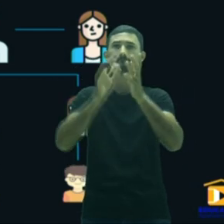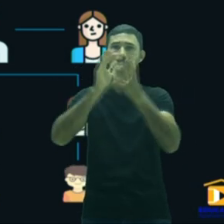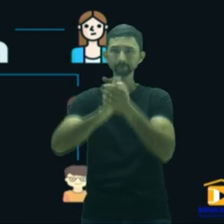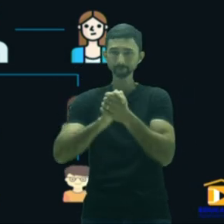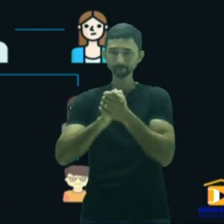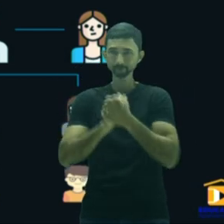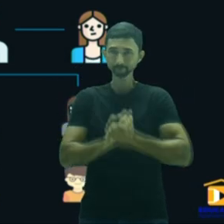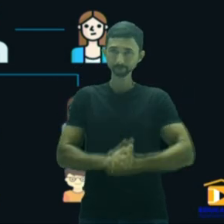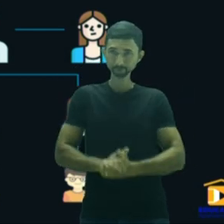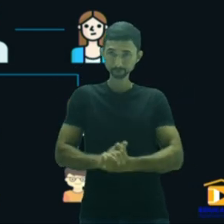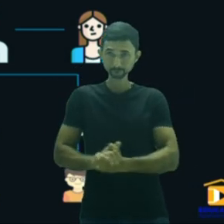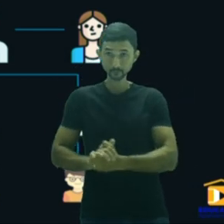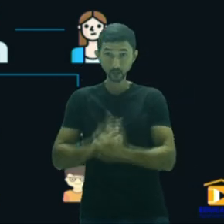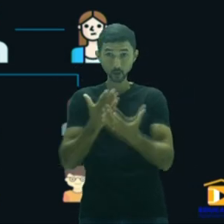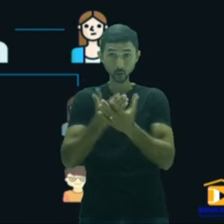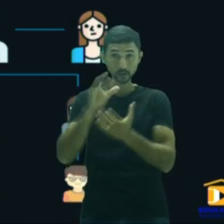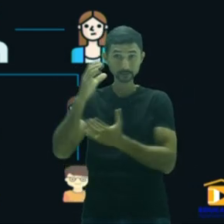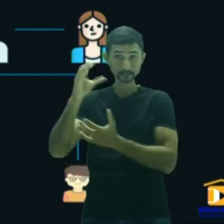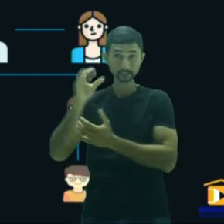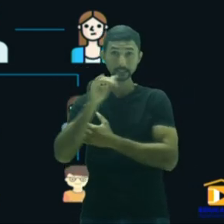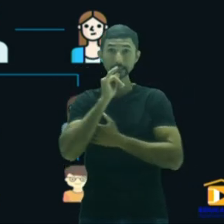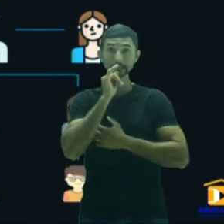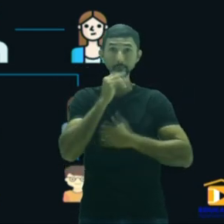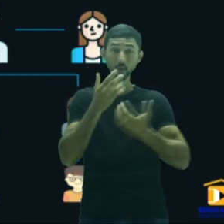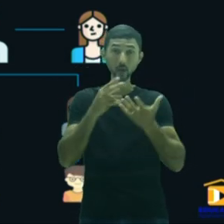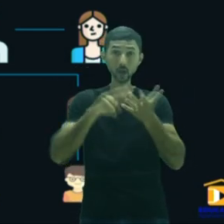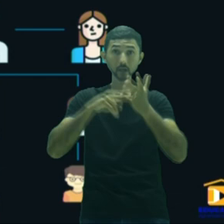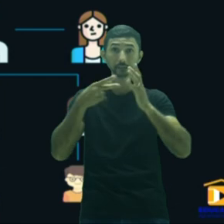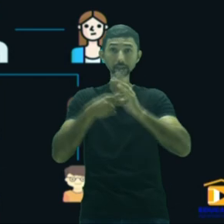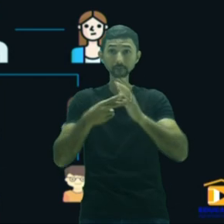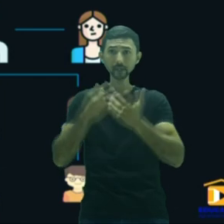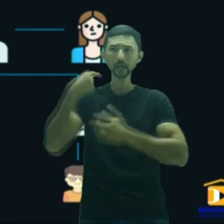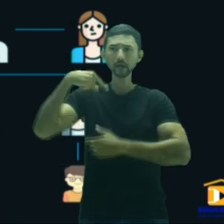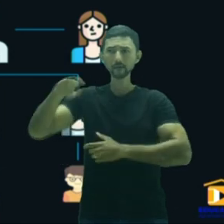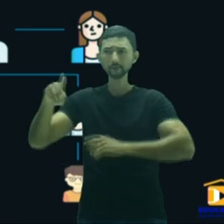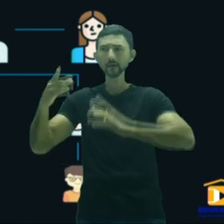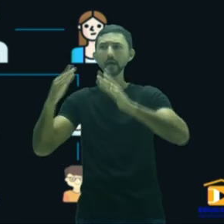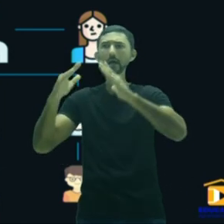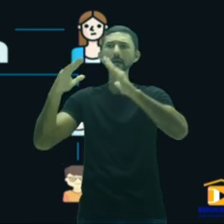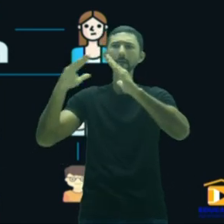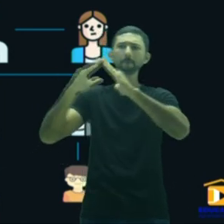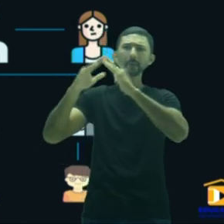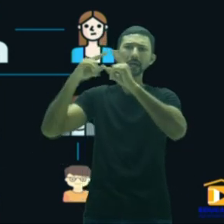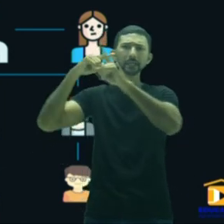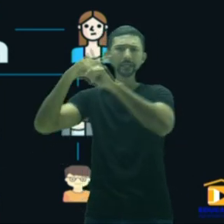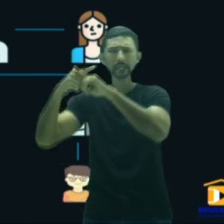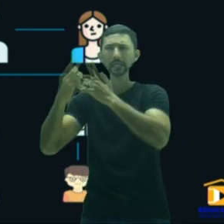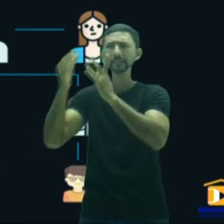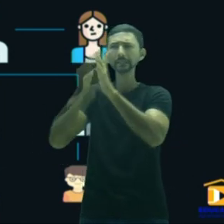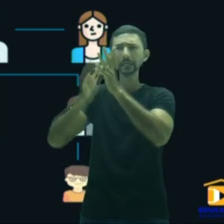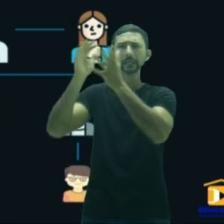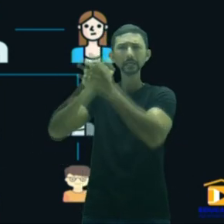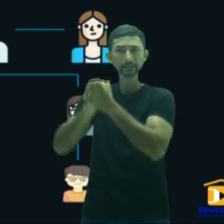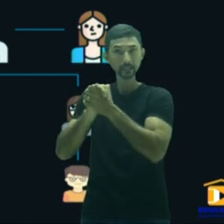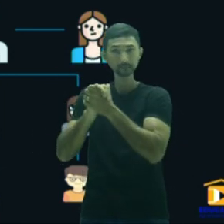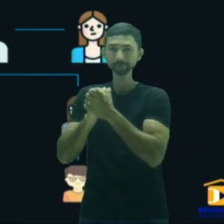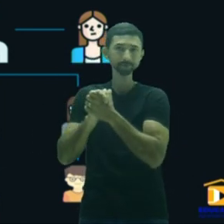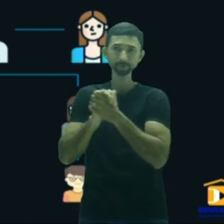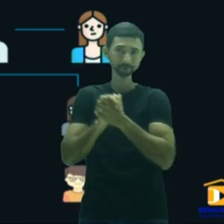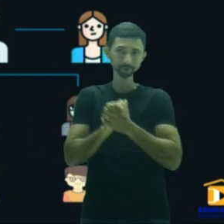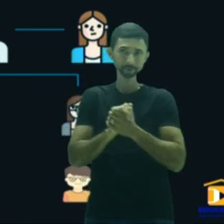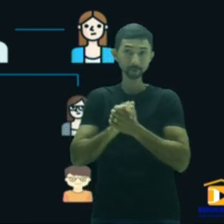ciências, casar não significa aqui que vai para a igreja, véu e grinalda, cartório, nada disso.